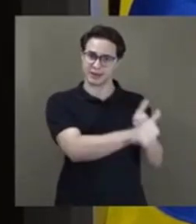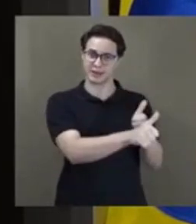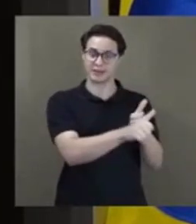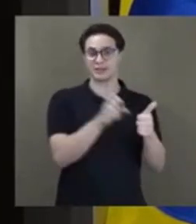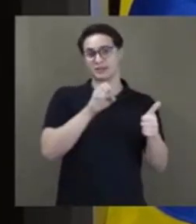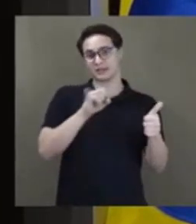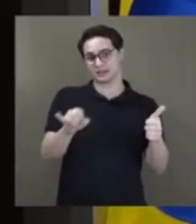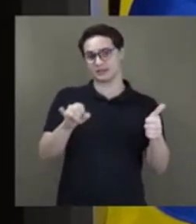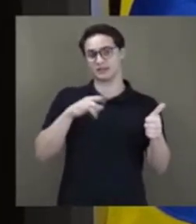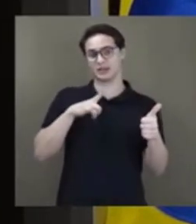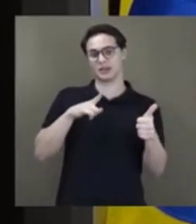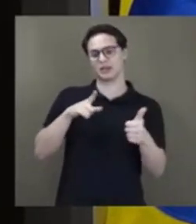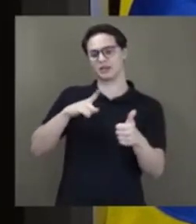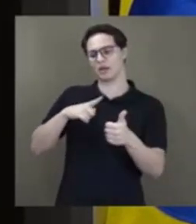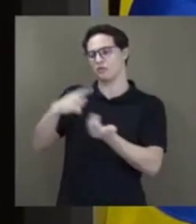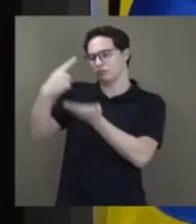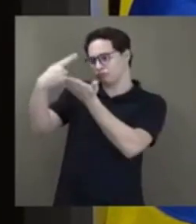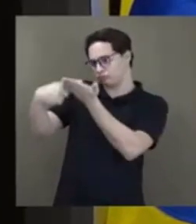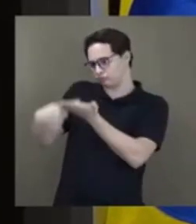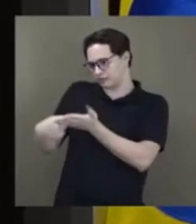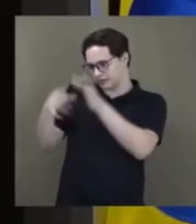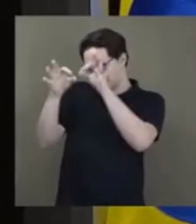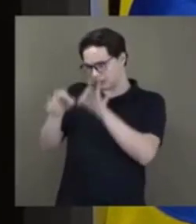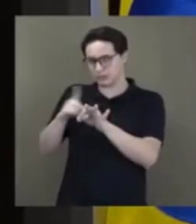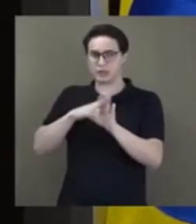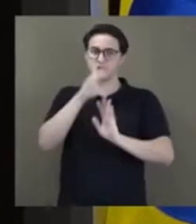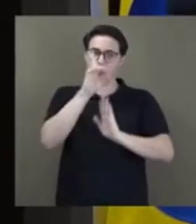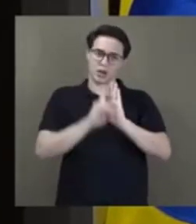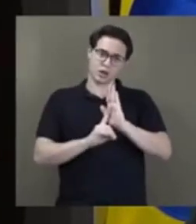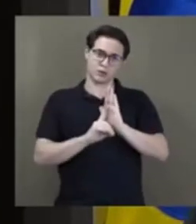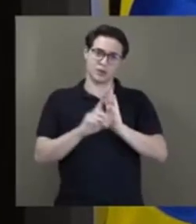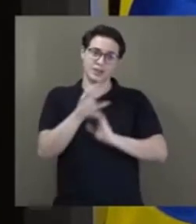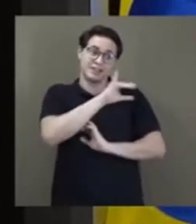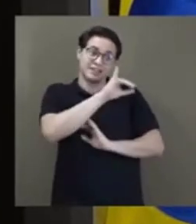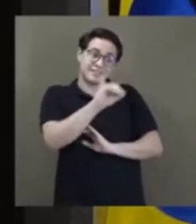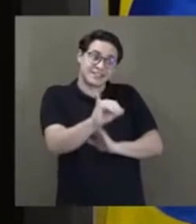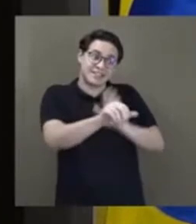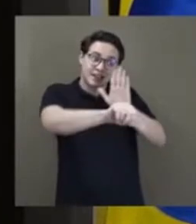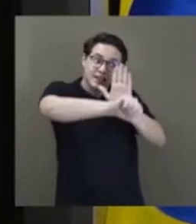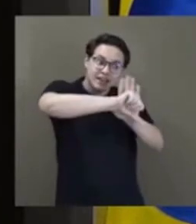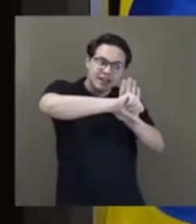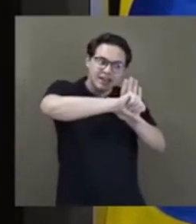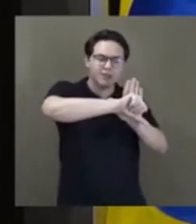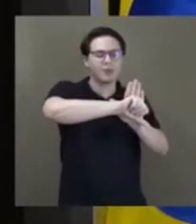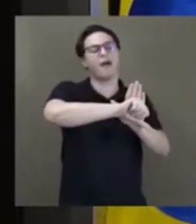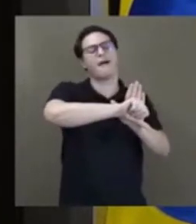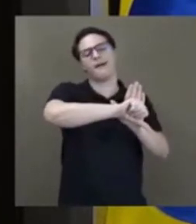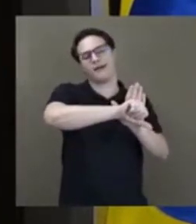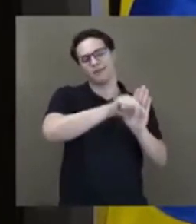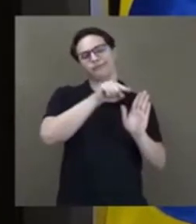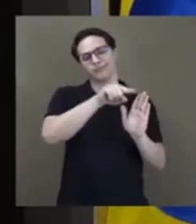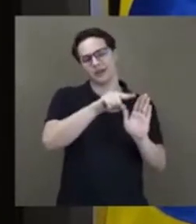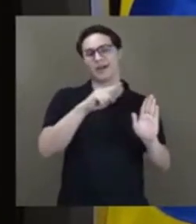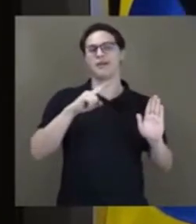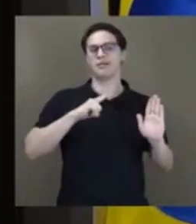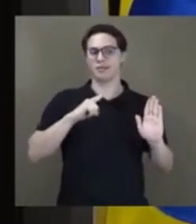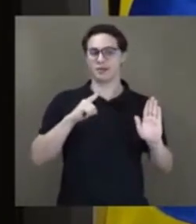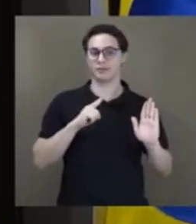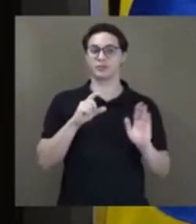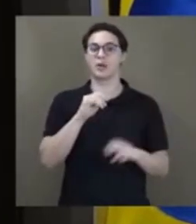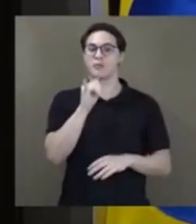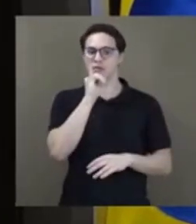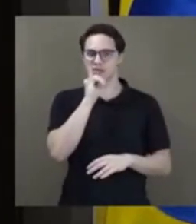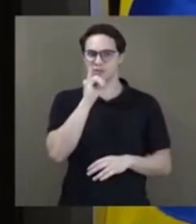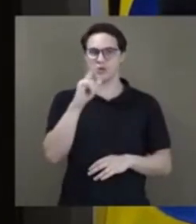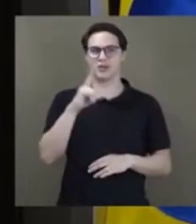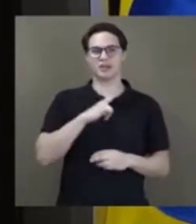cumpre os seus deveres, você tem os seus direitos. Se você pratica uma falta leve, você tem uma